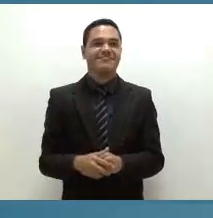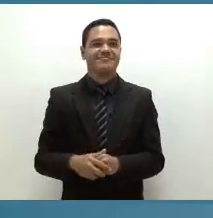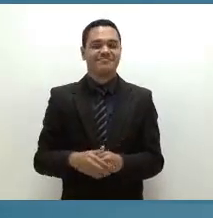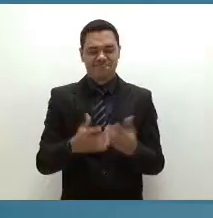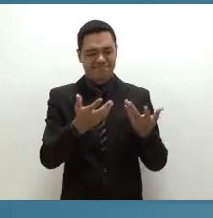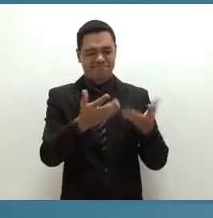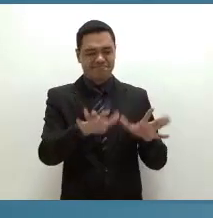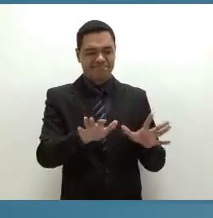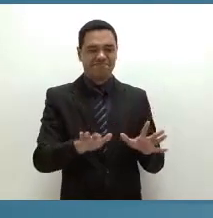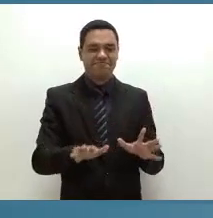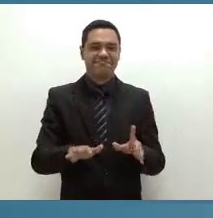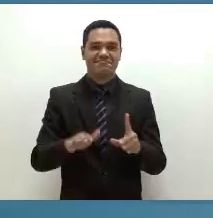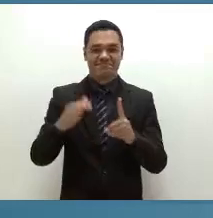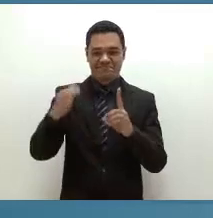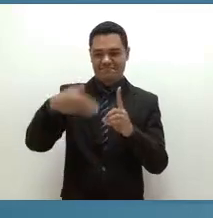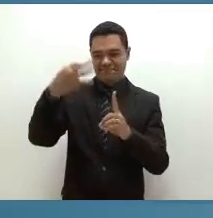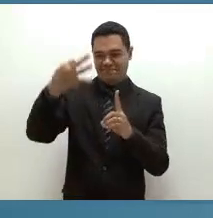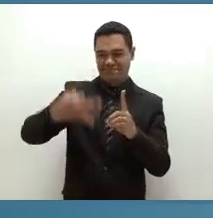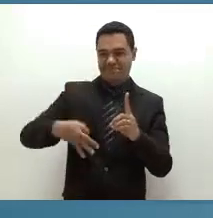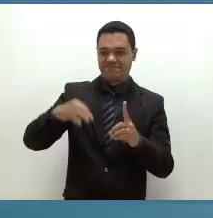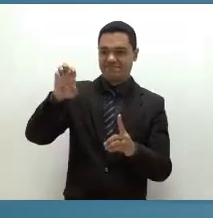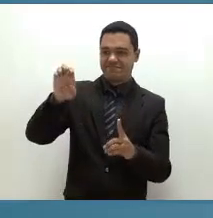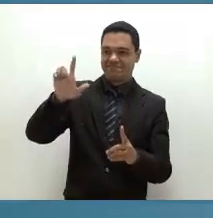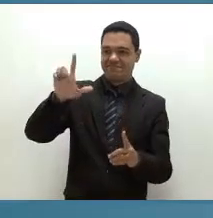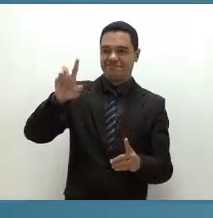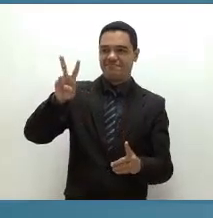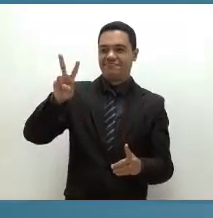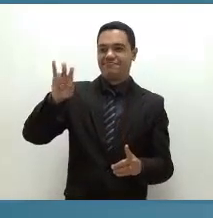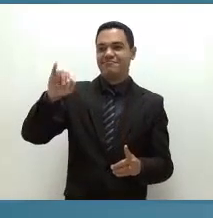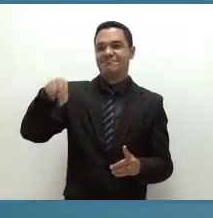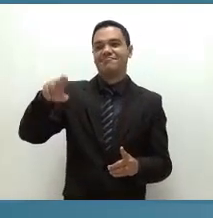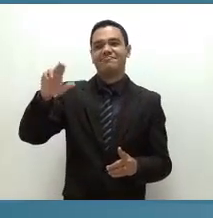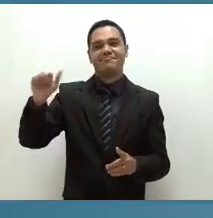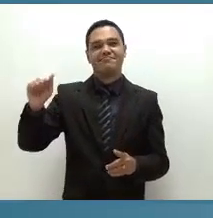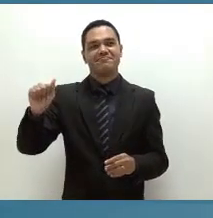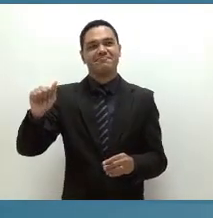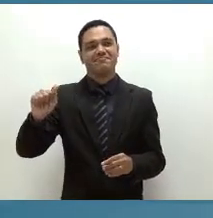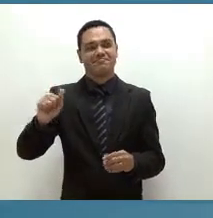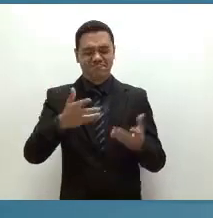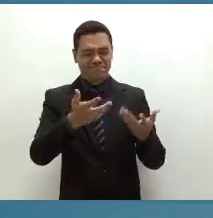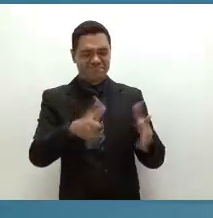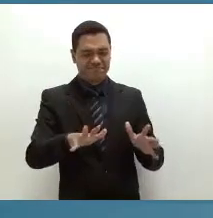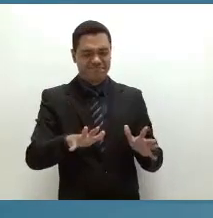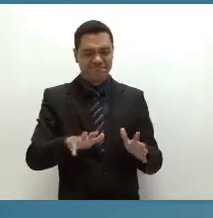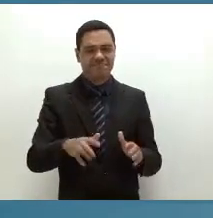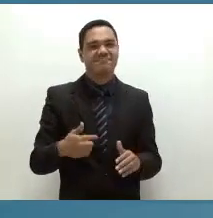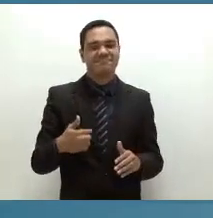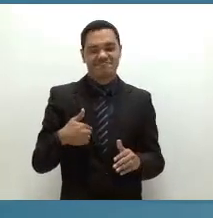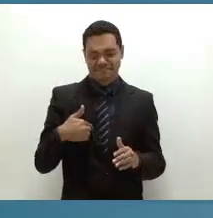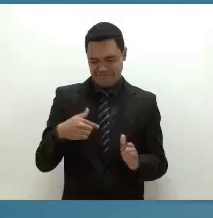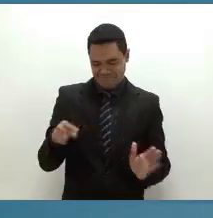Desembargadora Maria Elvina Gemac da Veiga. Também não, Excelência.